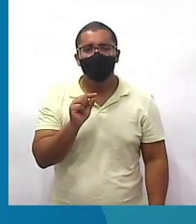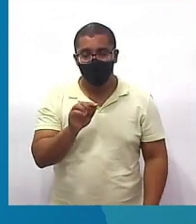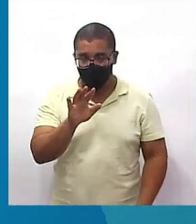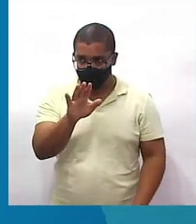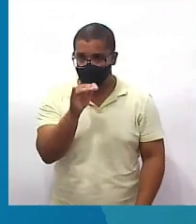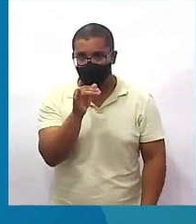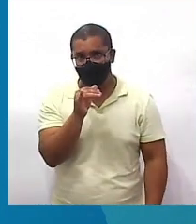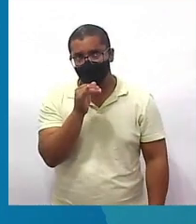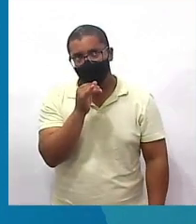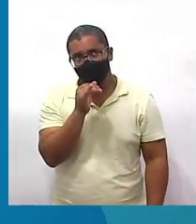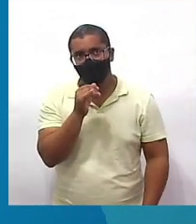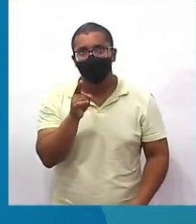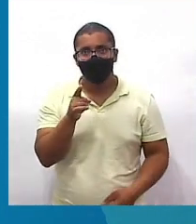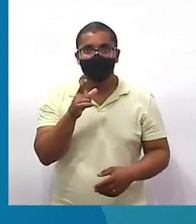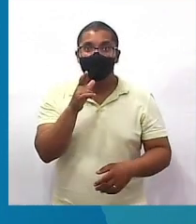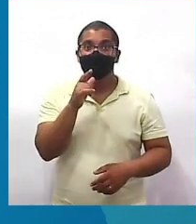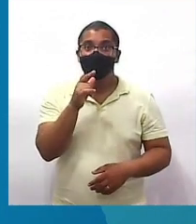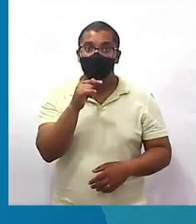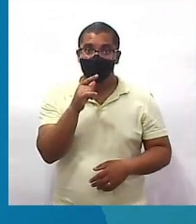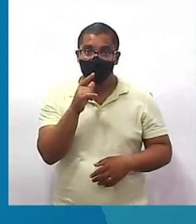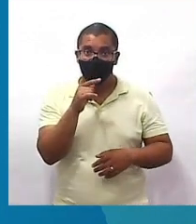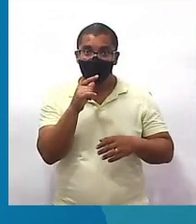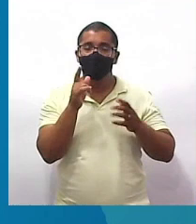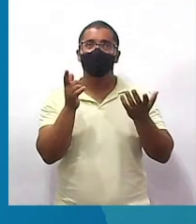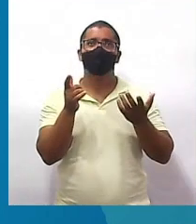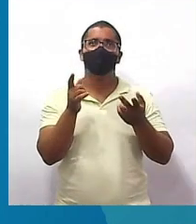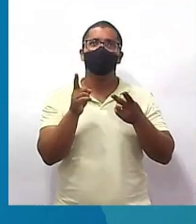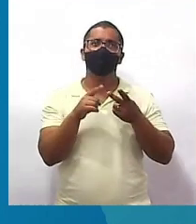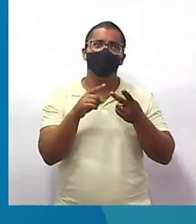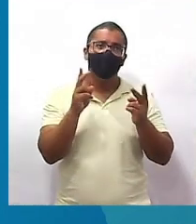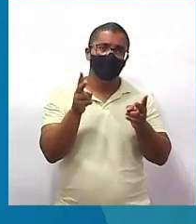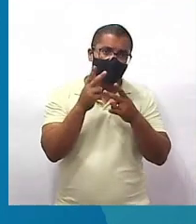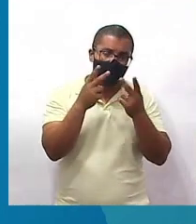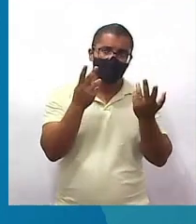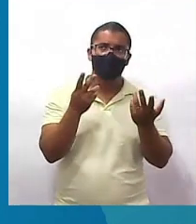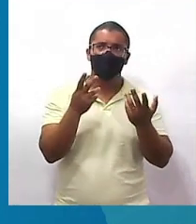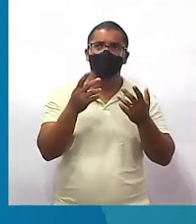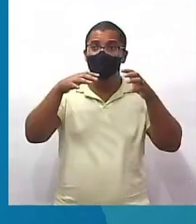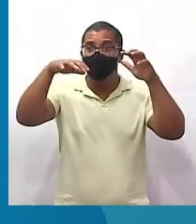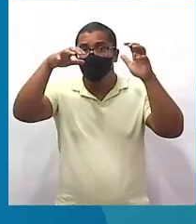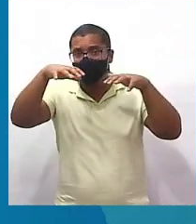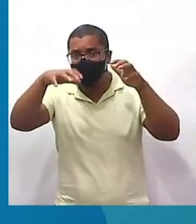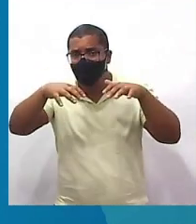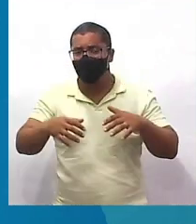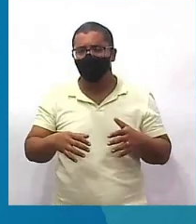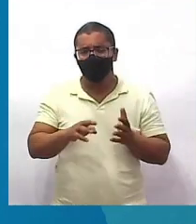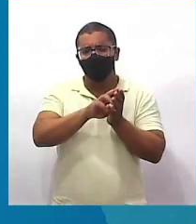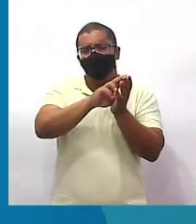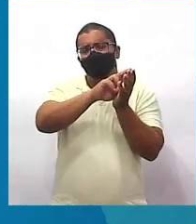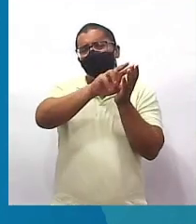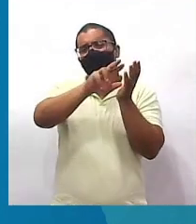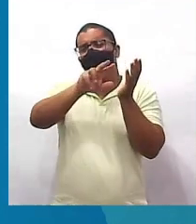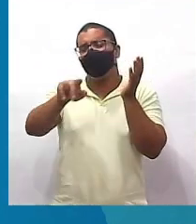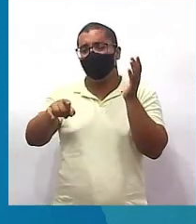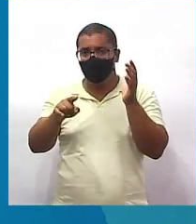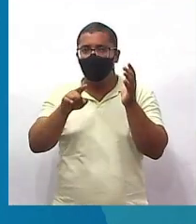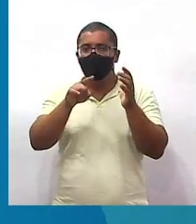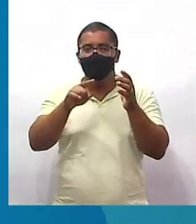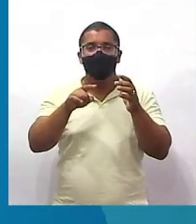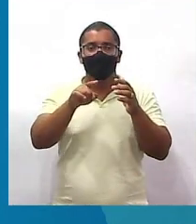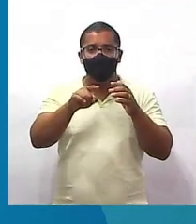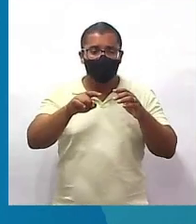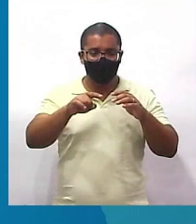ser a ação da água, do vento, da chuva, que vão sendo ali, depositados em áreas